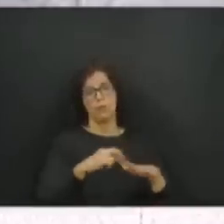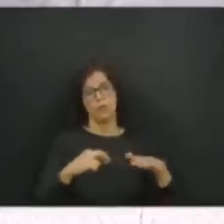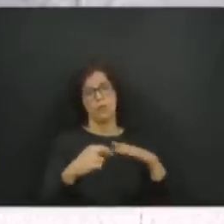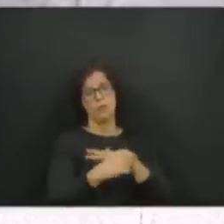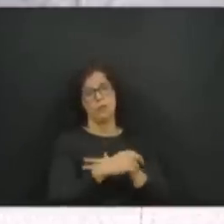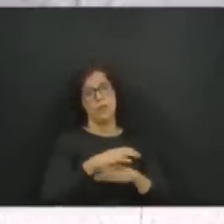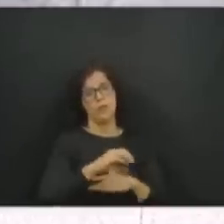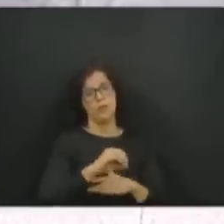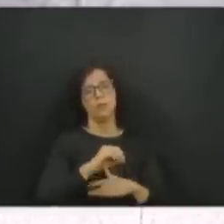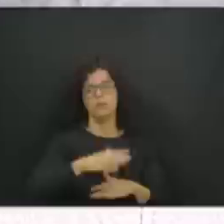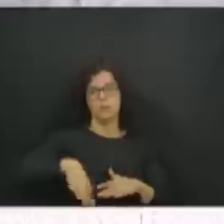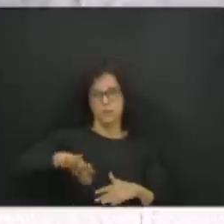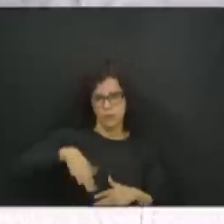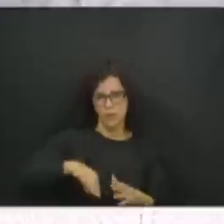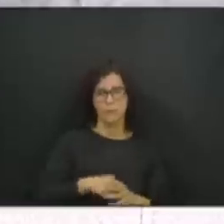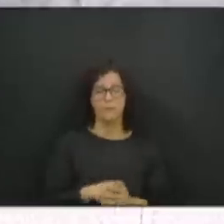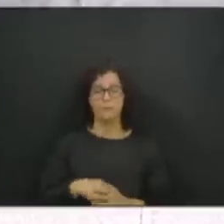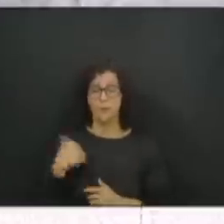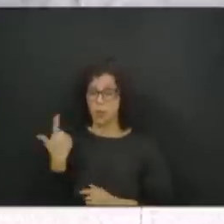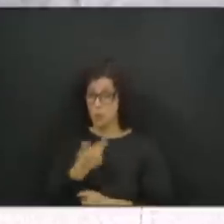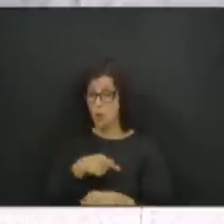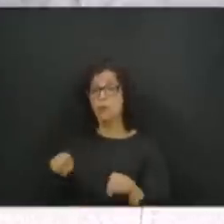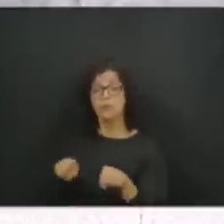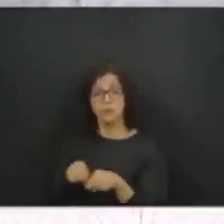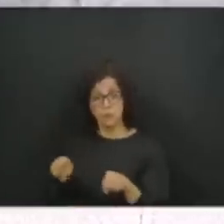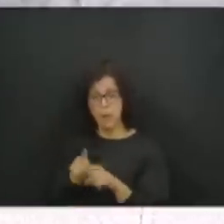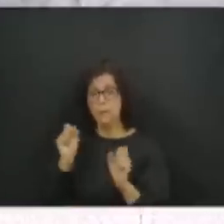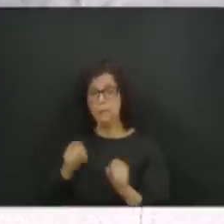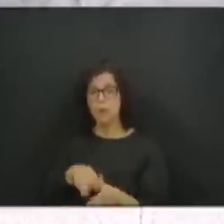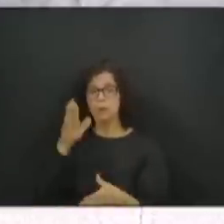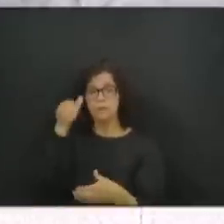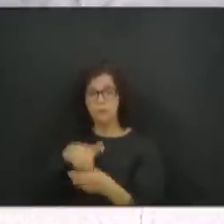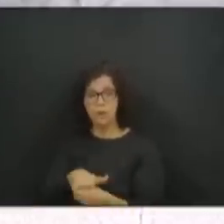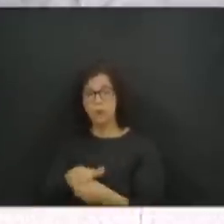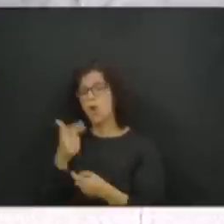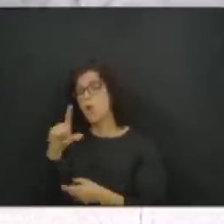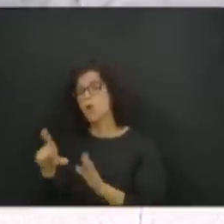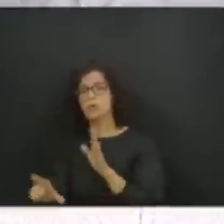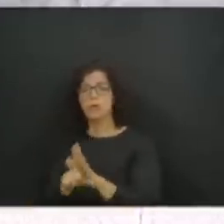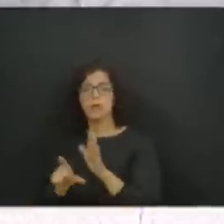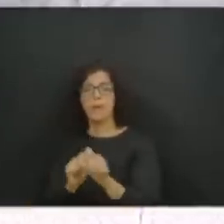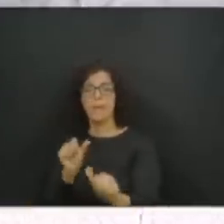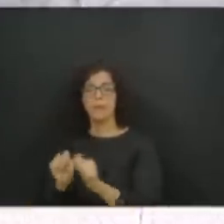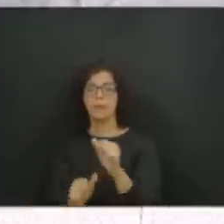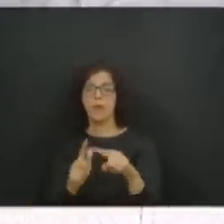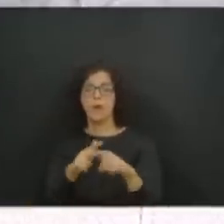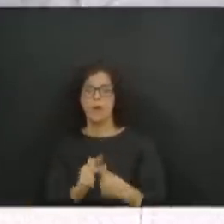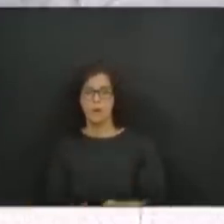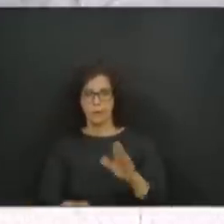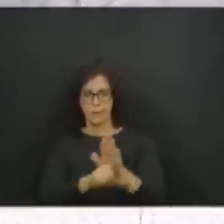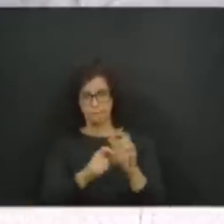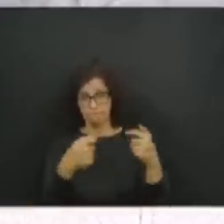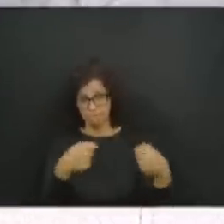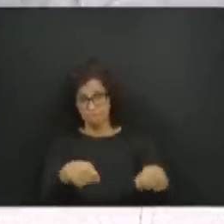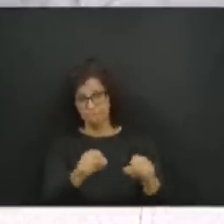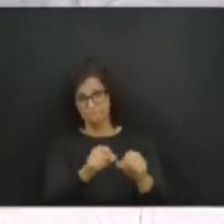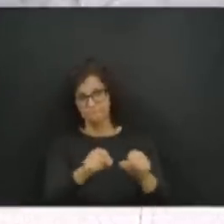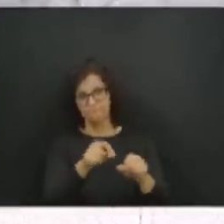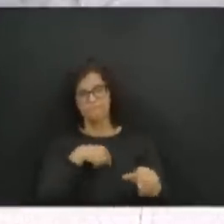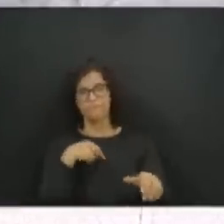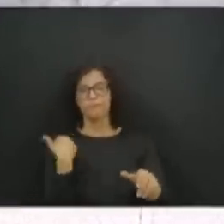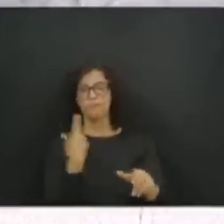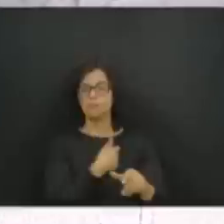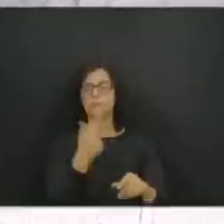do conselho do litoral e compete também a nós legisladores fazer as alterações que são necessárias